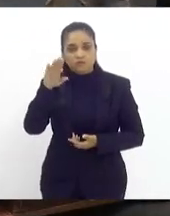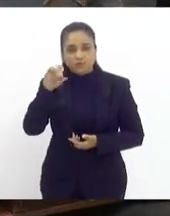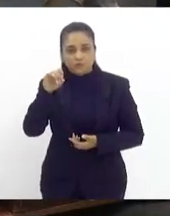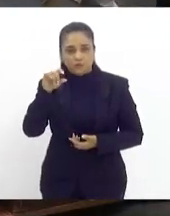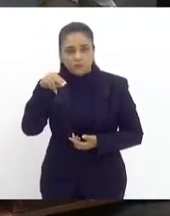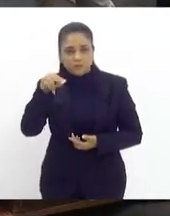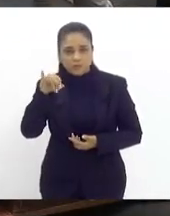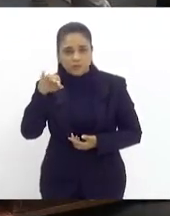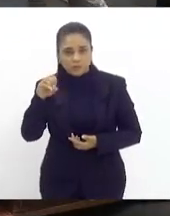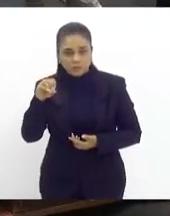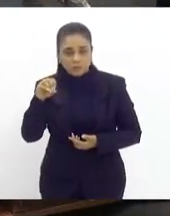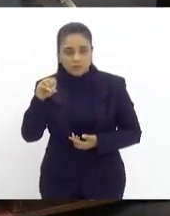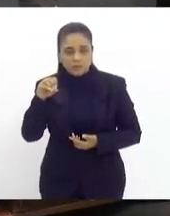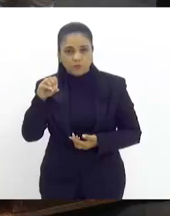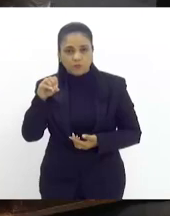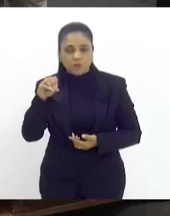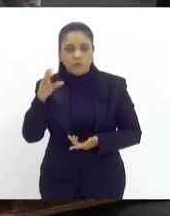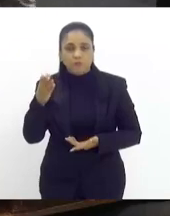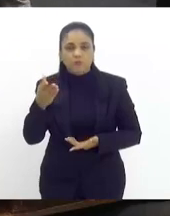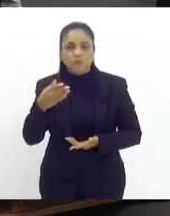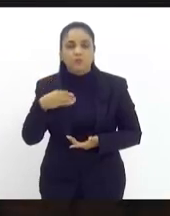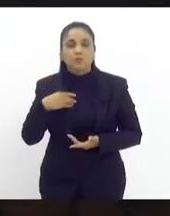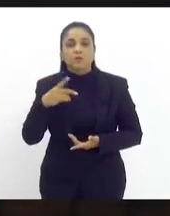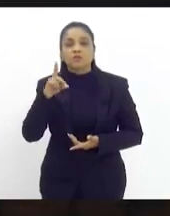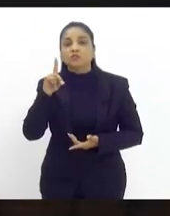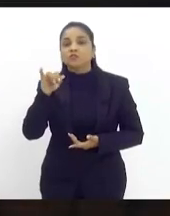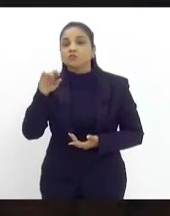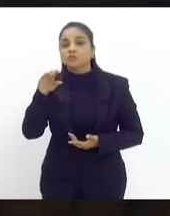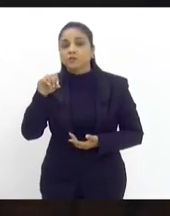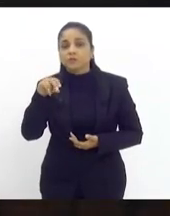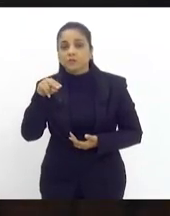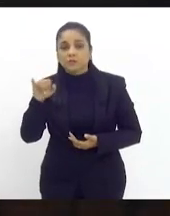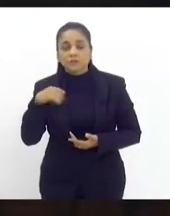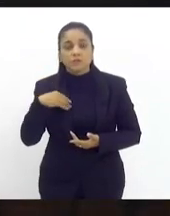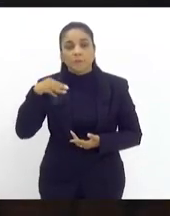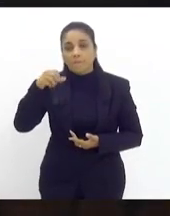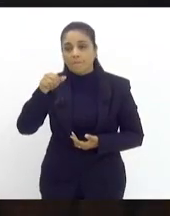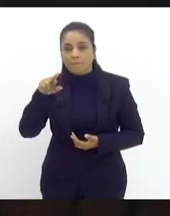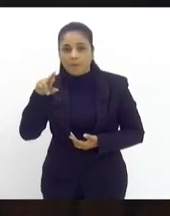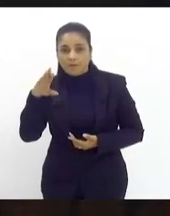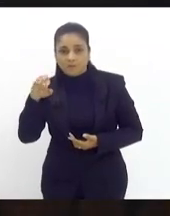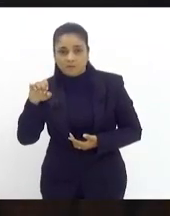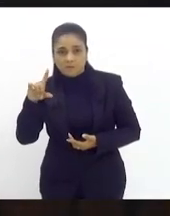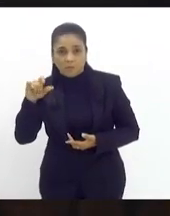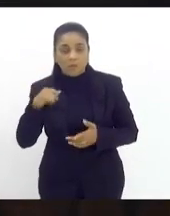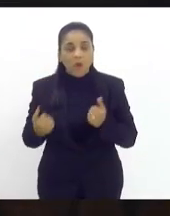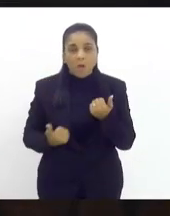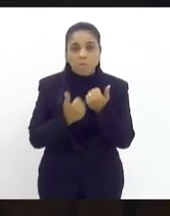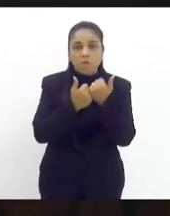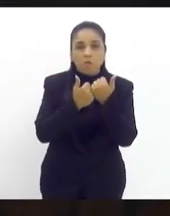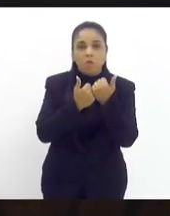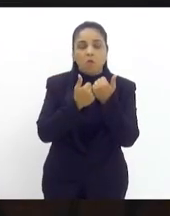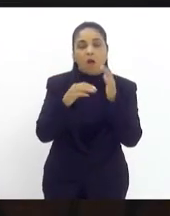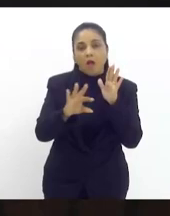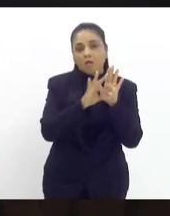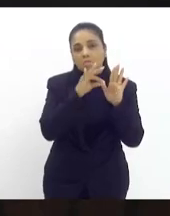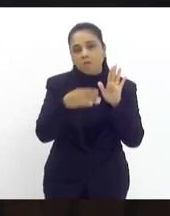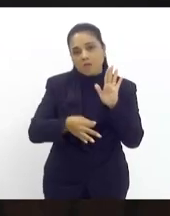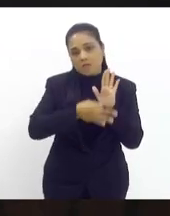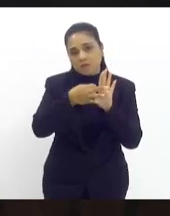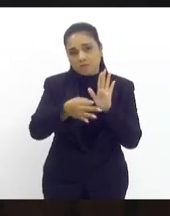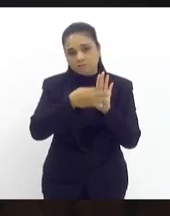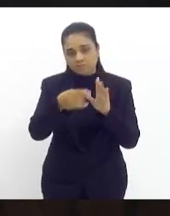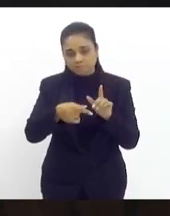Lins Amorim Deputado Dionísio Lins Marcelo do seu Dinho não quer apoiaram a emenda do Filipe se retirar o